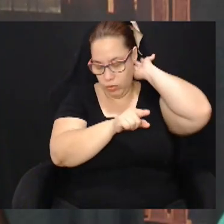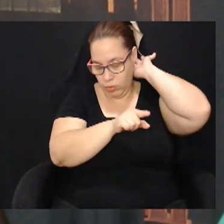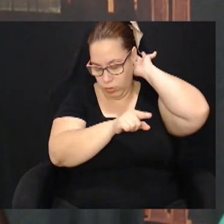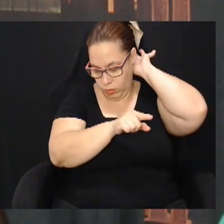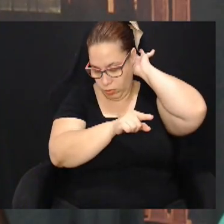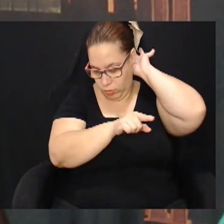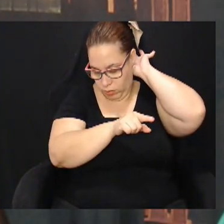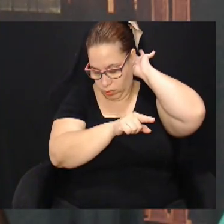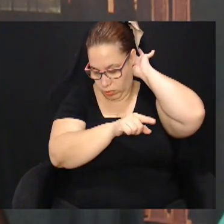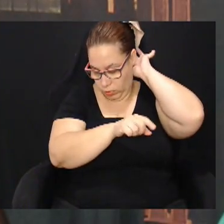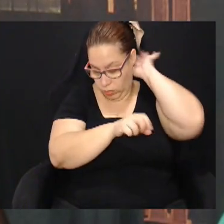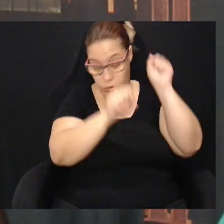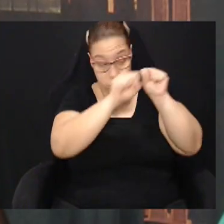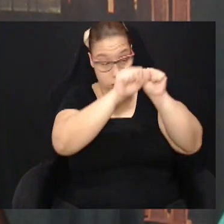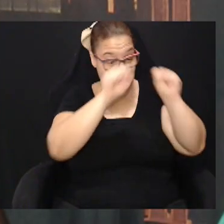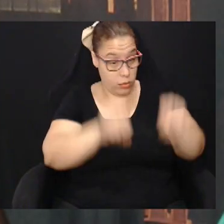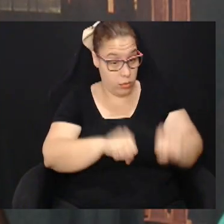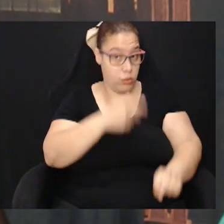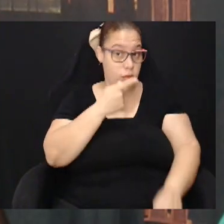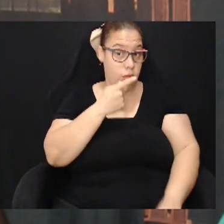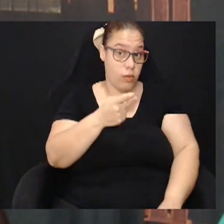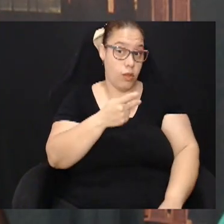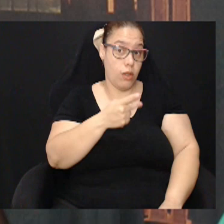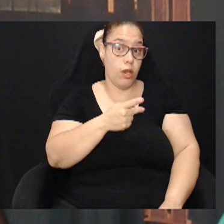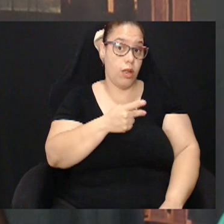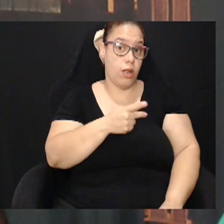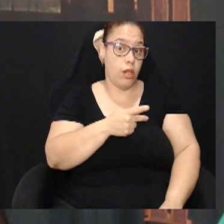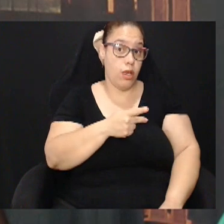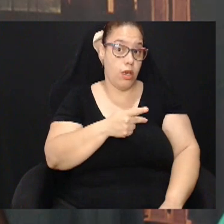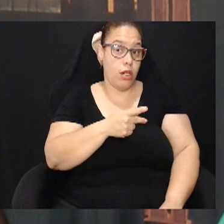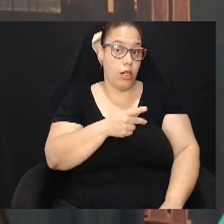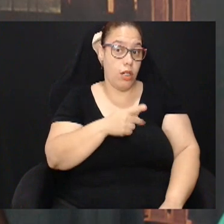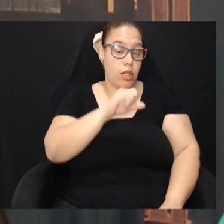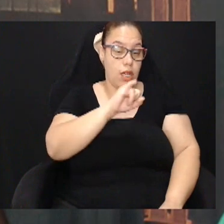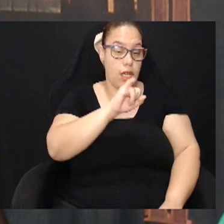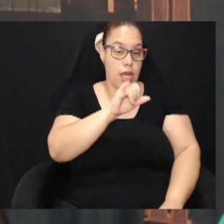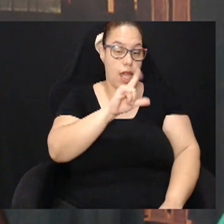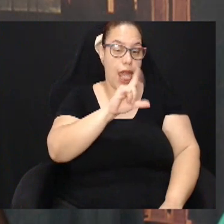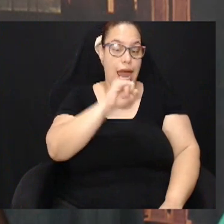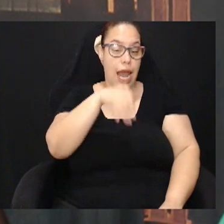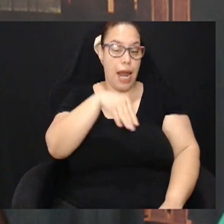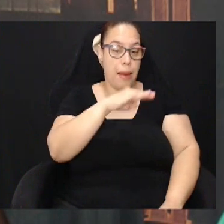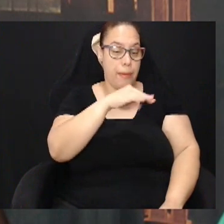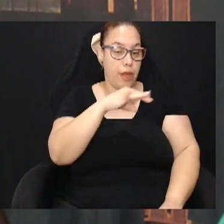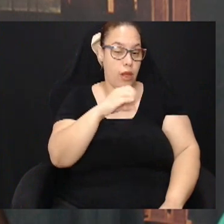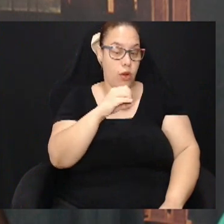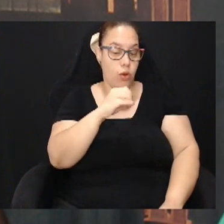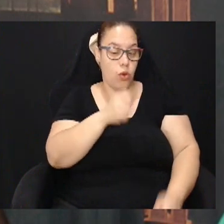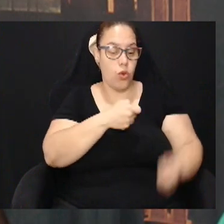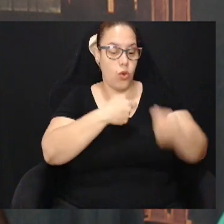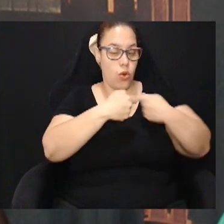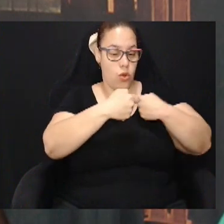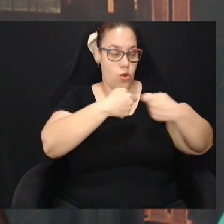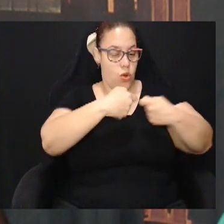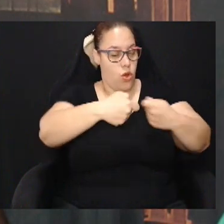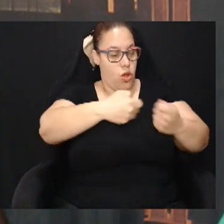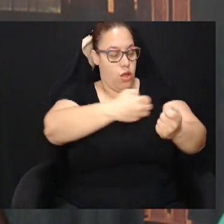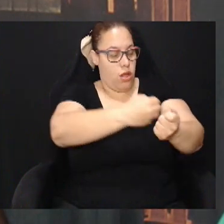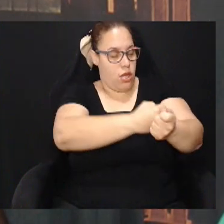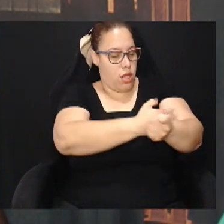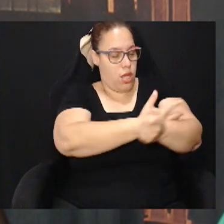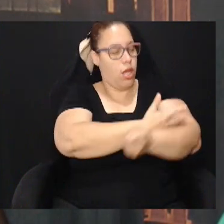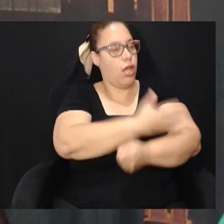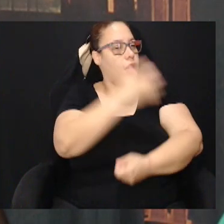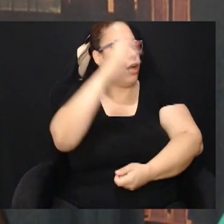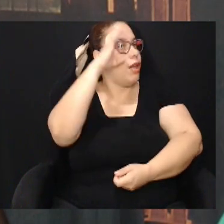do cérebro que a gente chama de sistema límbico. E o sistema límbico é quem é o responsável pela regulação das nossas emoções. Sim. Então imagina comigo que a gente